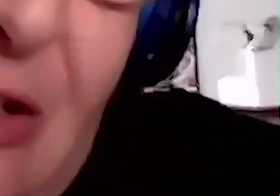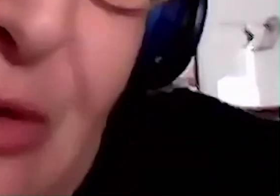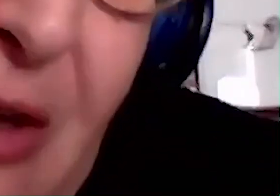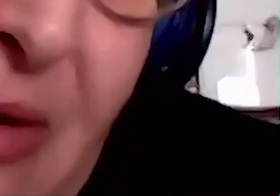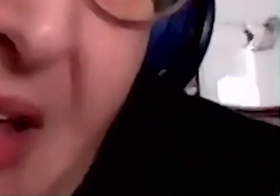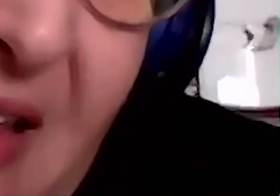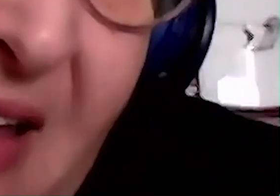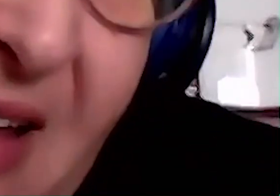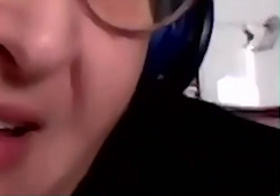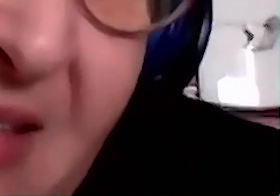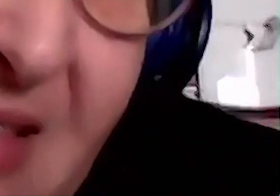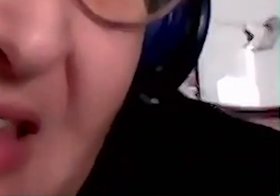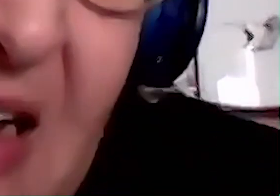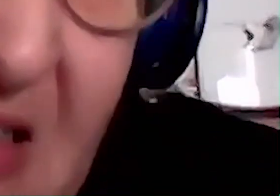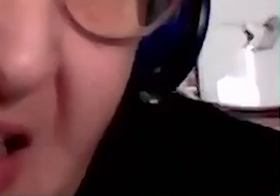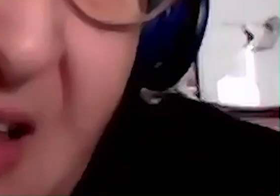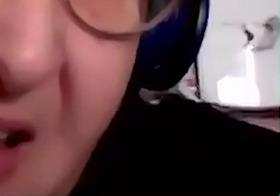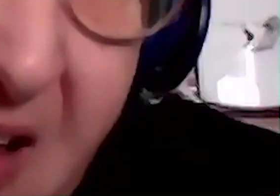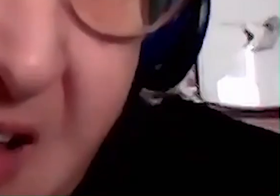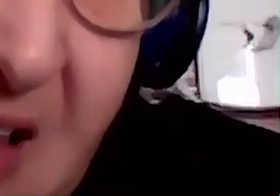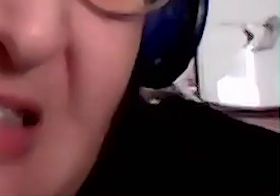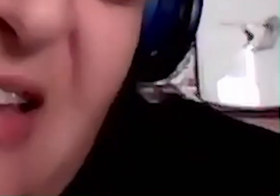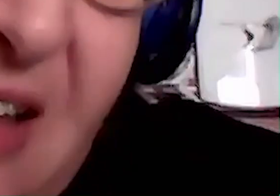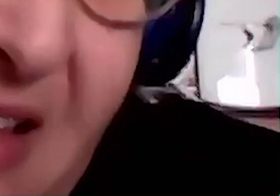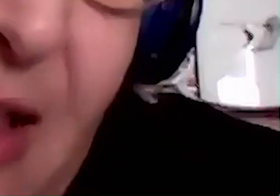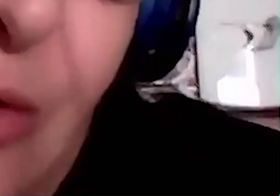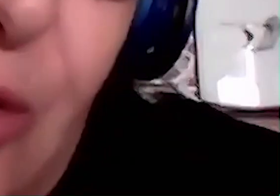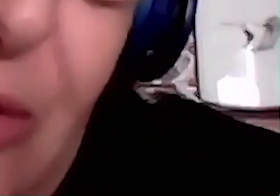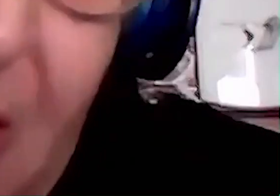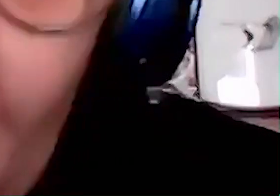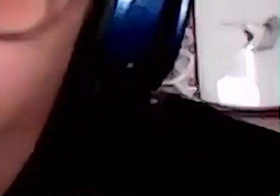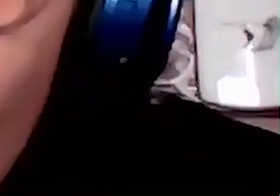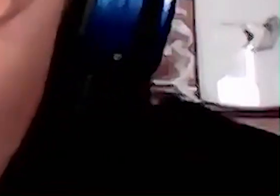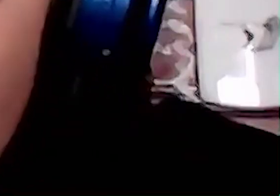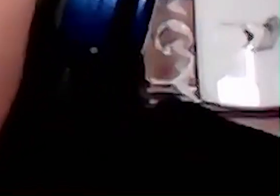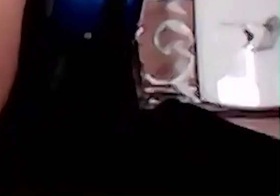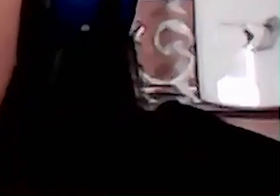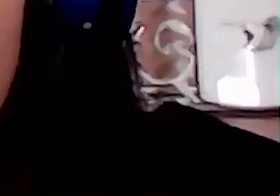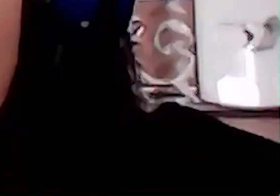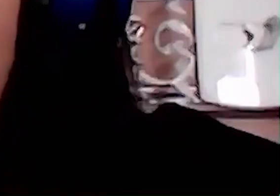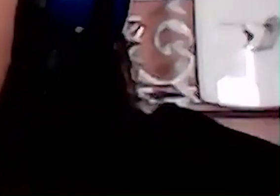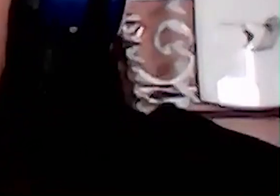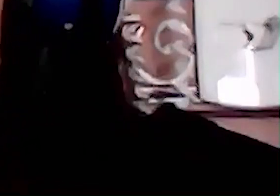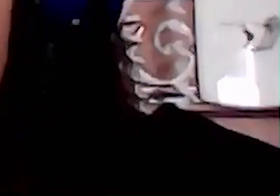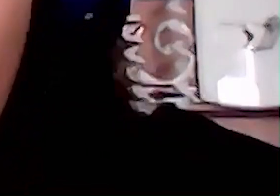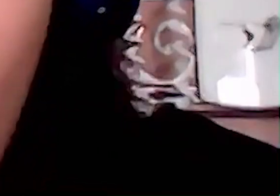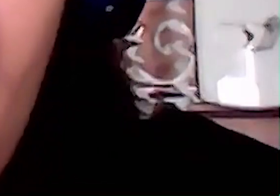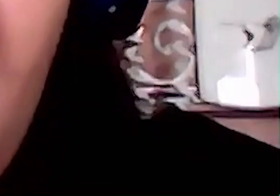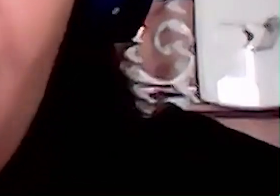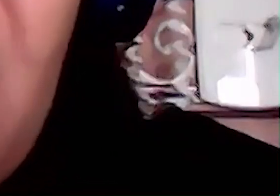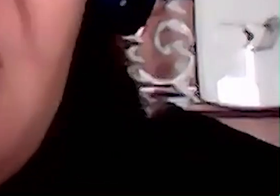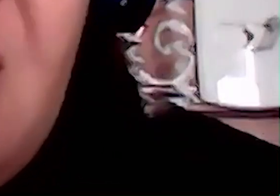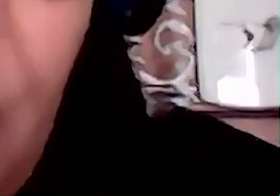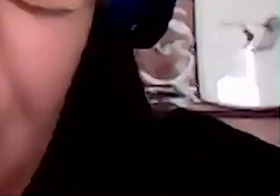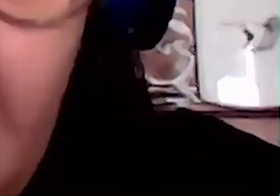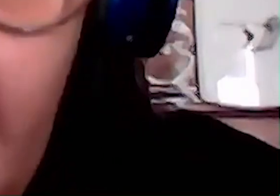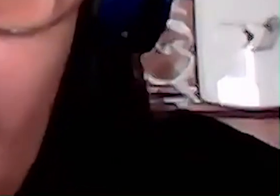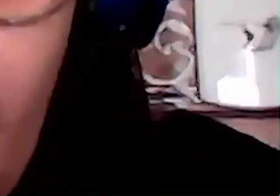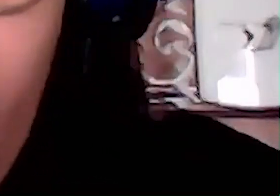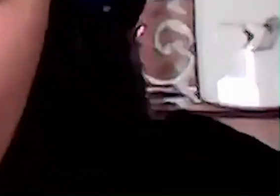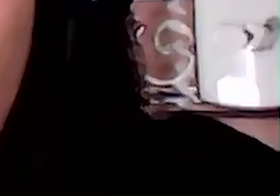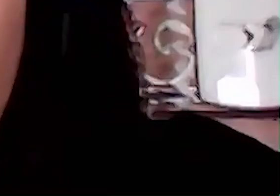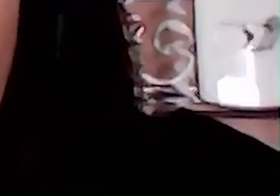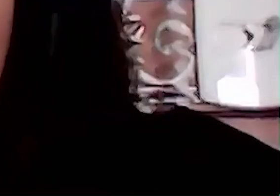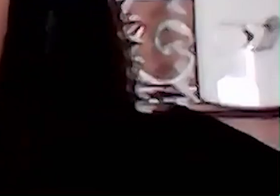Então é isso que eu queria trazer aqui que sim que tem o condão de mudança no meu caso uma mudança muito